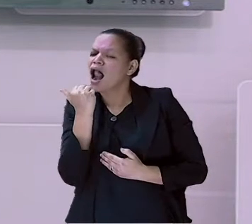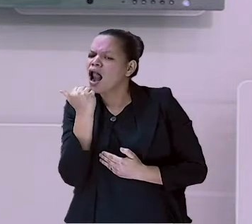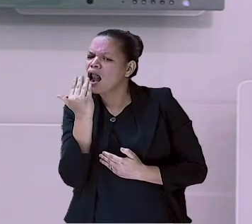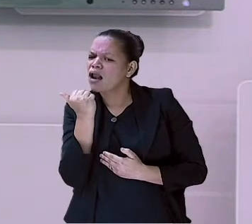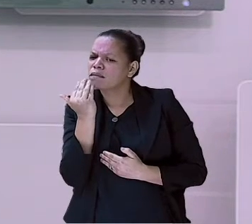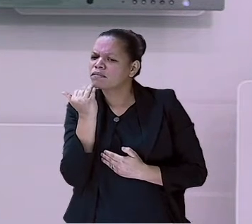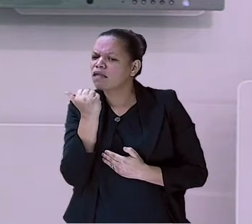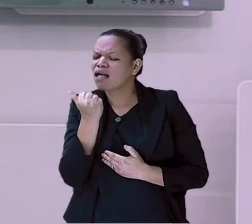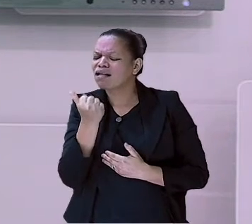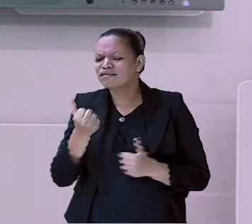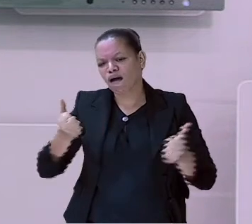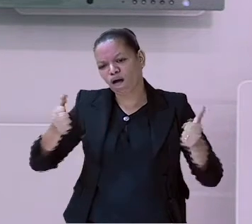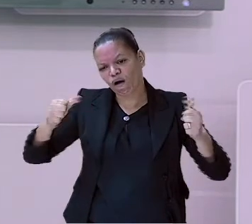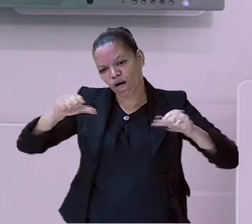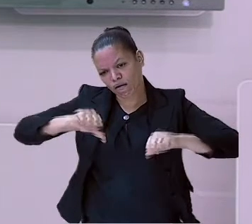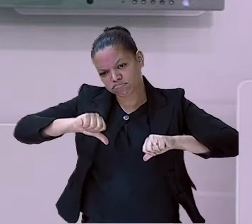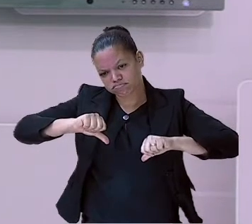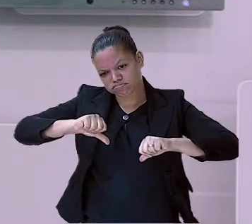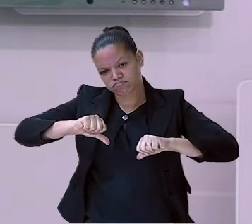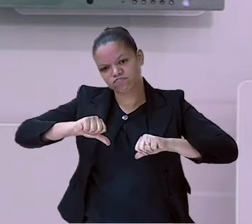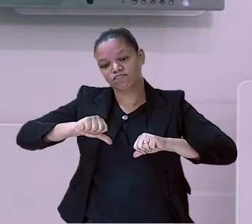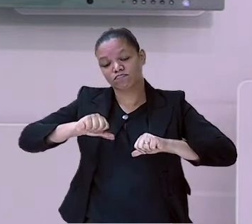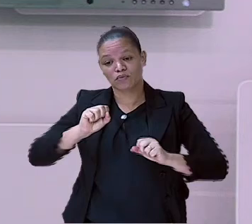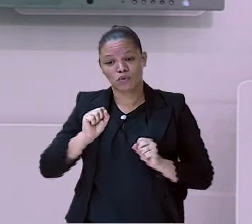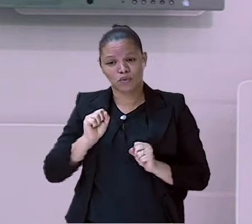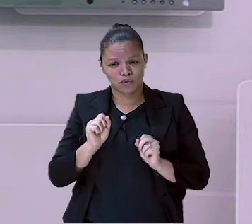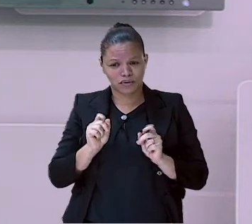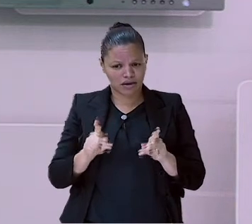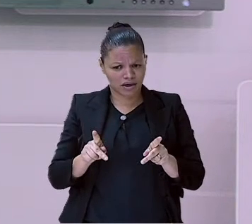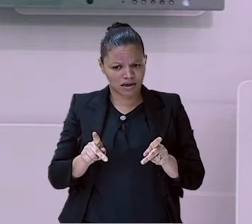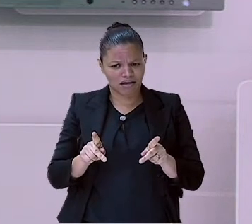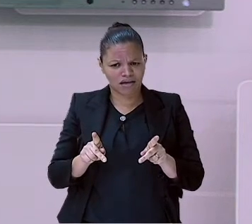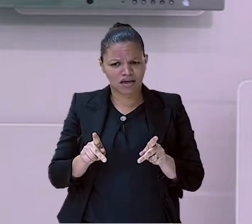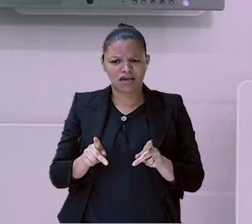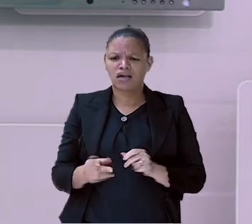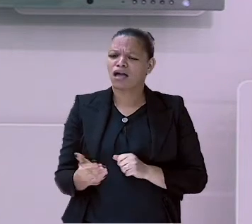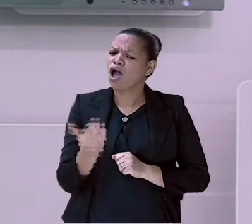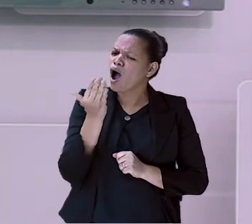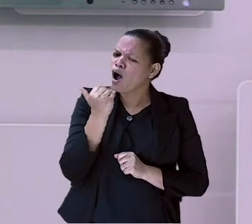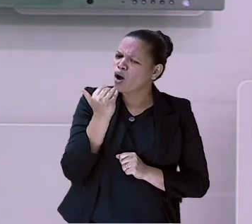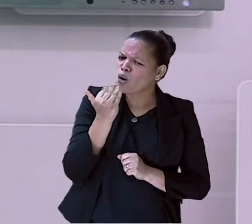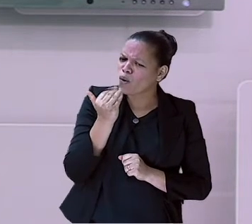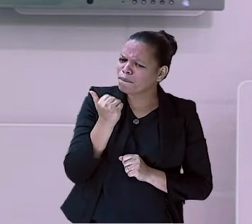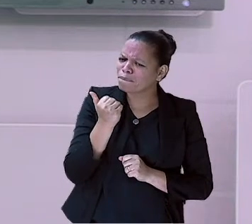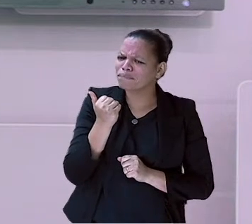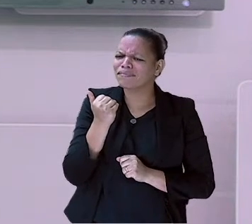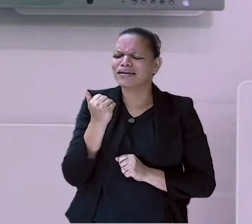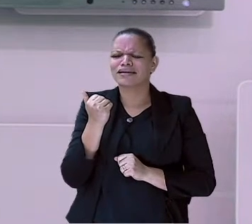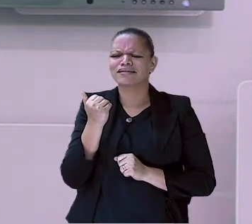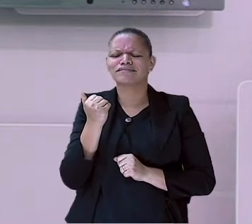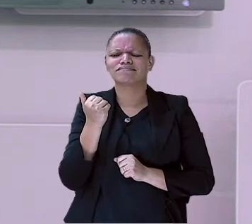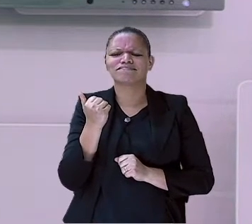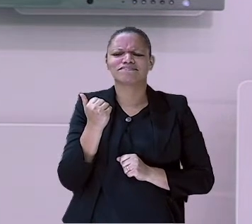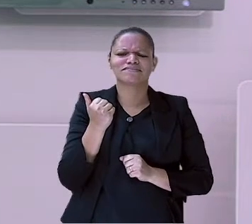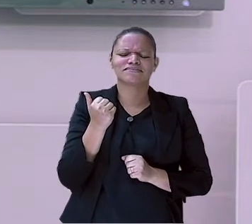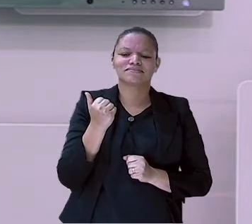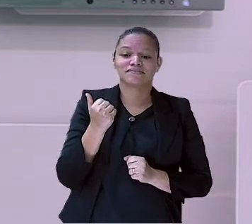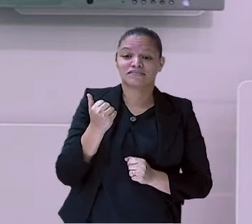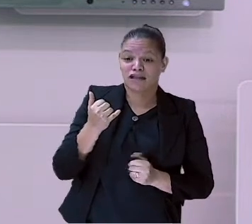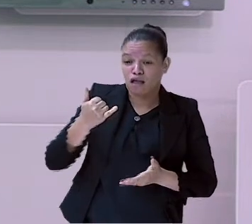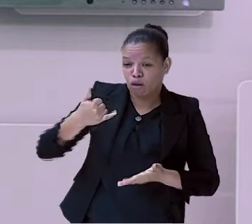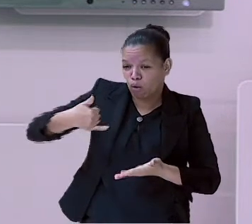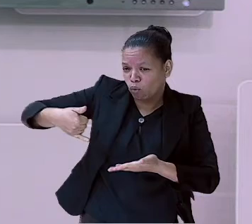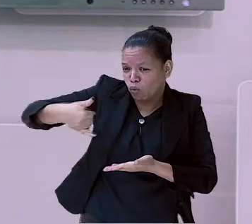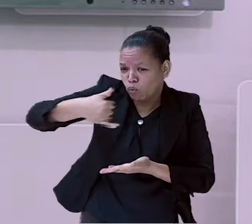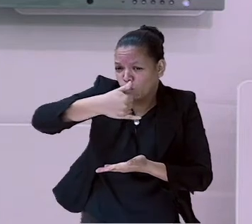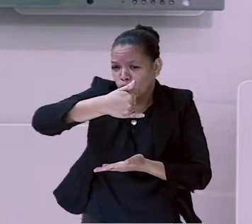falando da má alimentação. Então, comer alimentos muito gordurosos, tá?